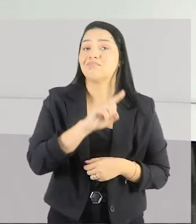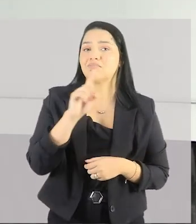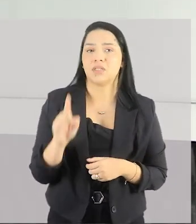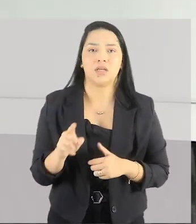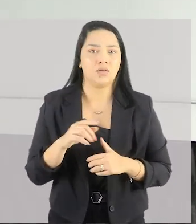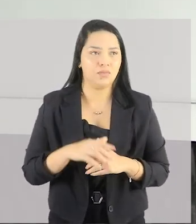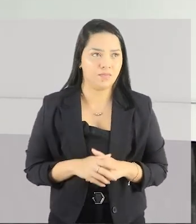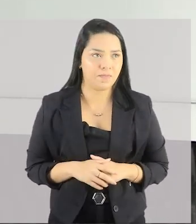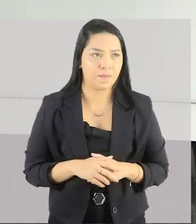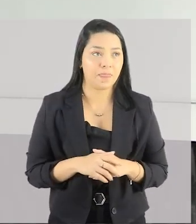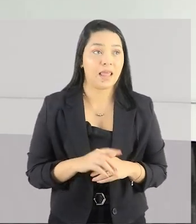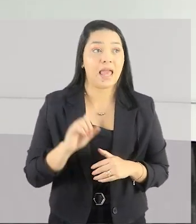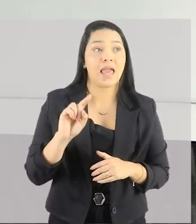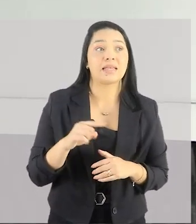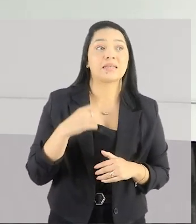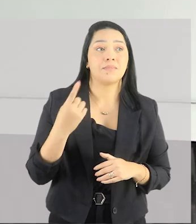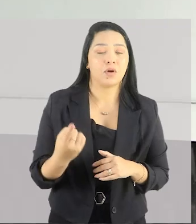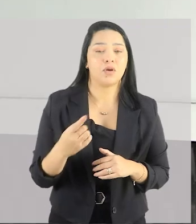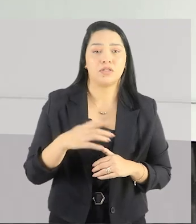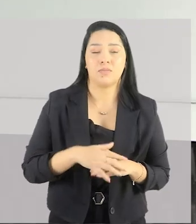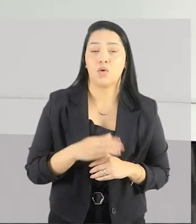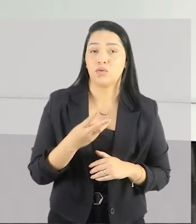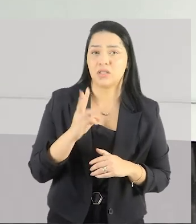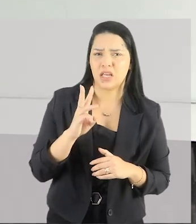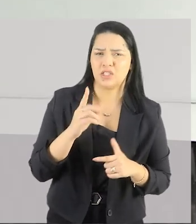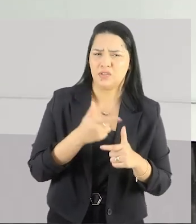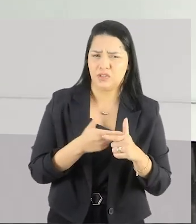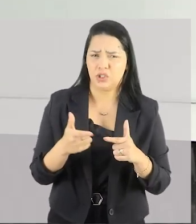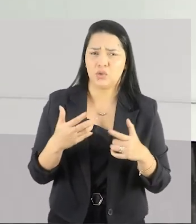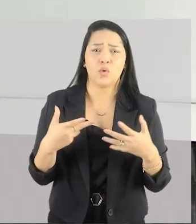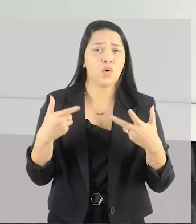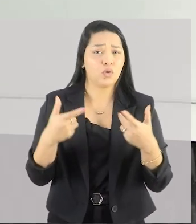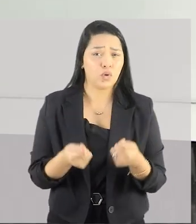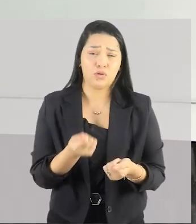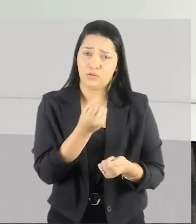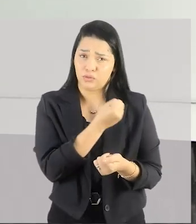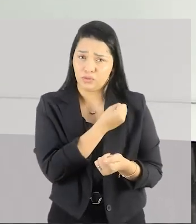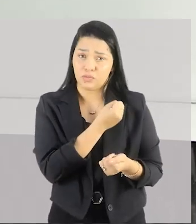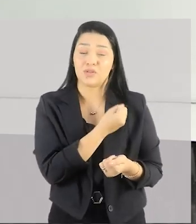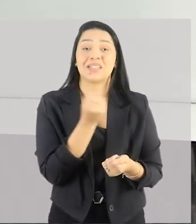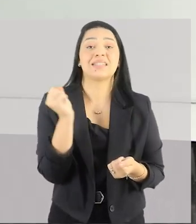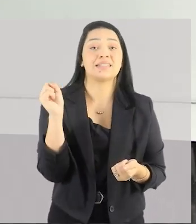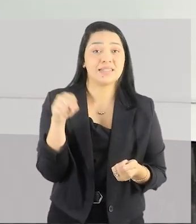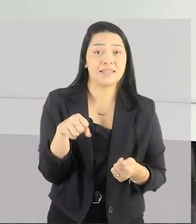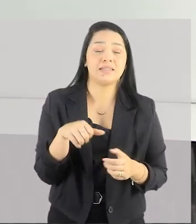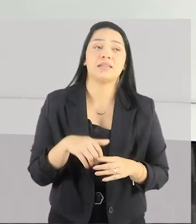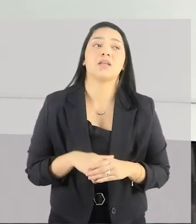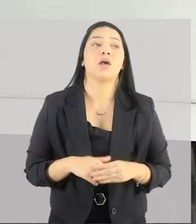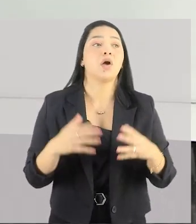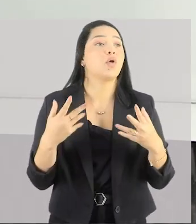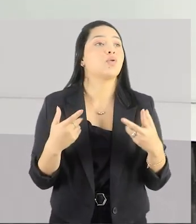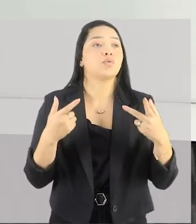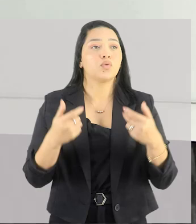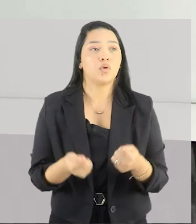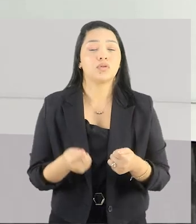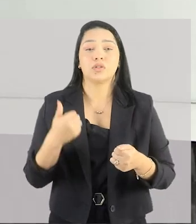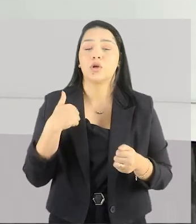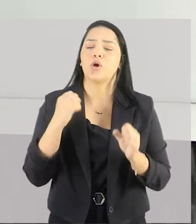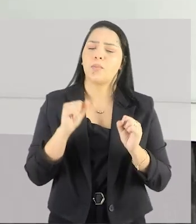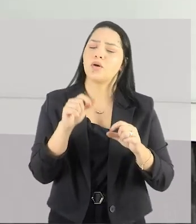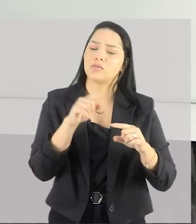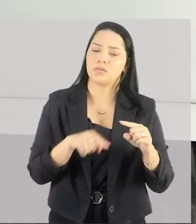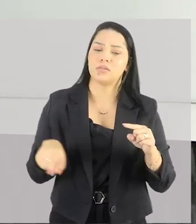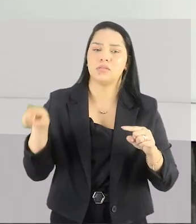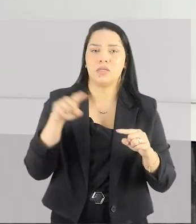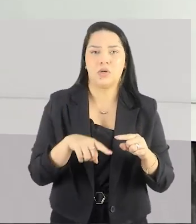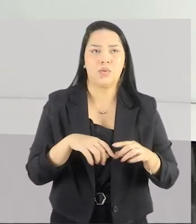Não. Nessa próxima linha bem aqui, o 3, ele dividiu todos os números? Sim, dividiu todos os números, então eu posso